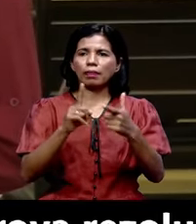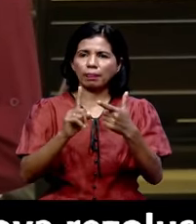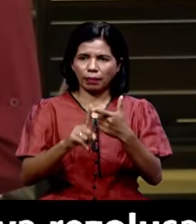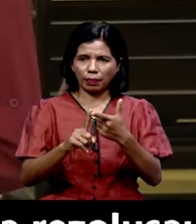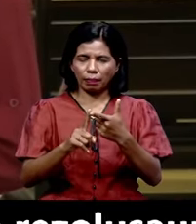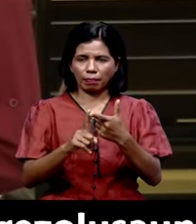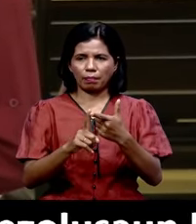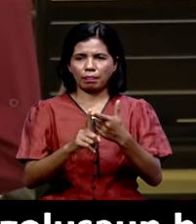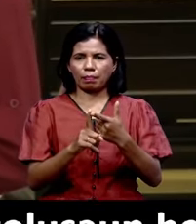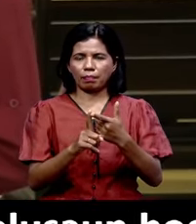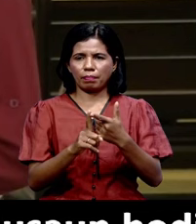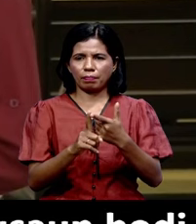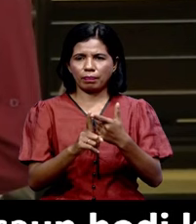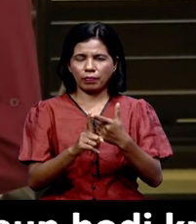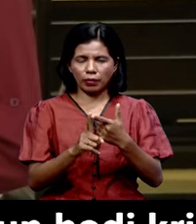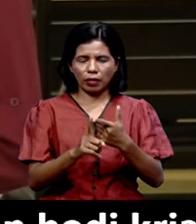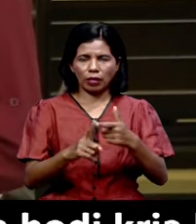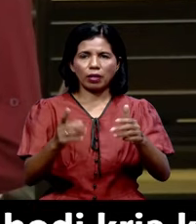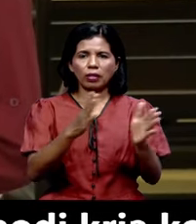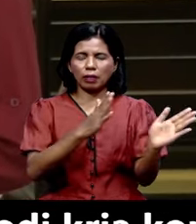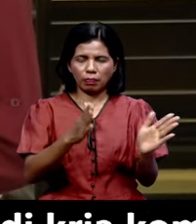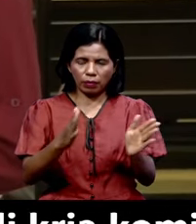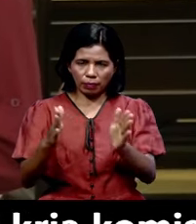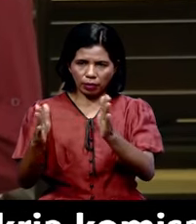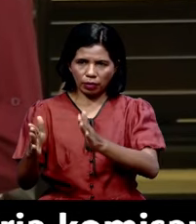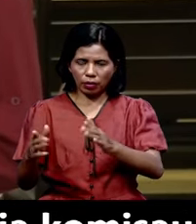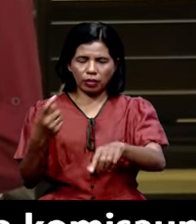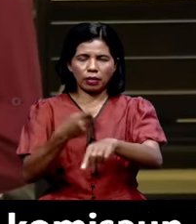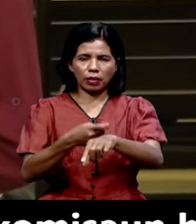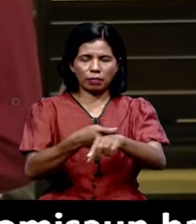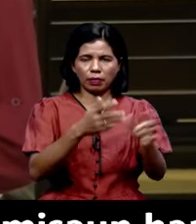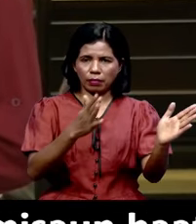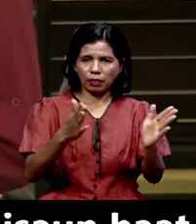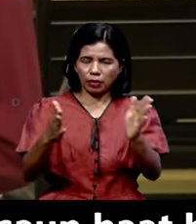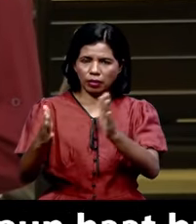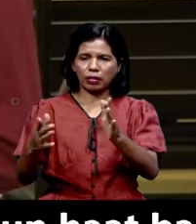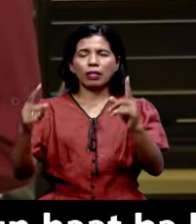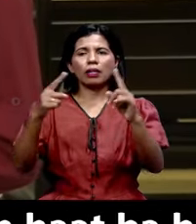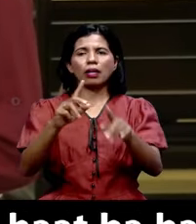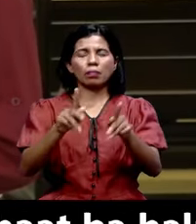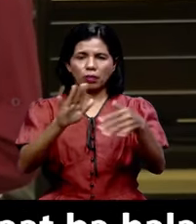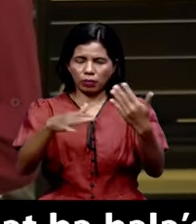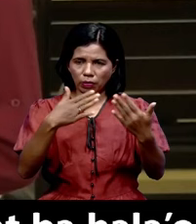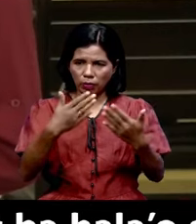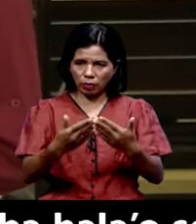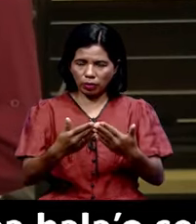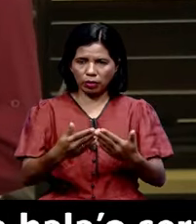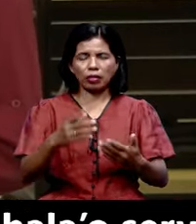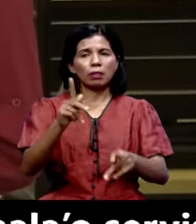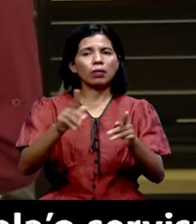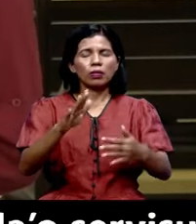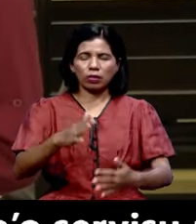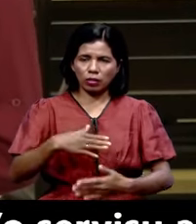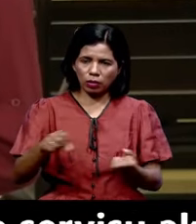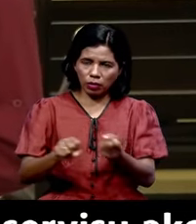ia fase preparativa ka tempo preparação ida ne nian e mo hototo sani hototo contribui